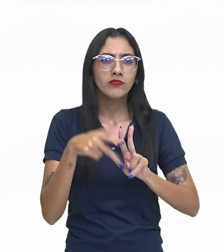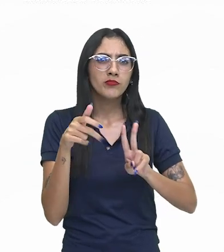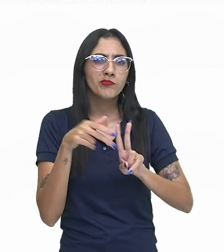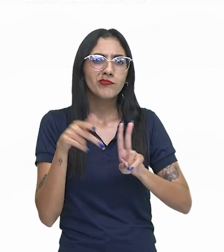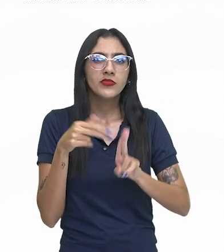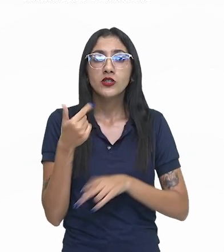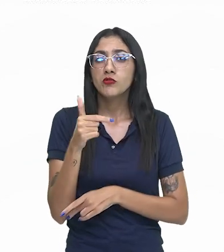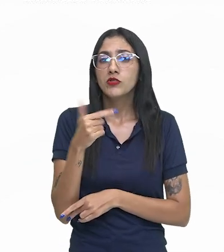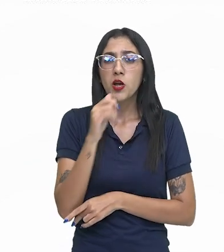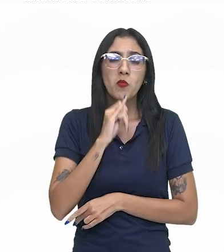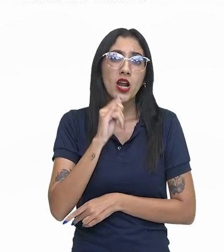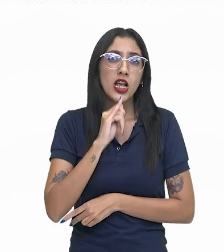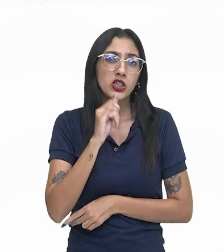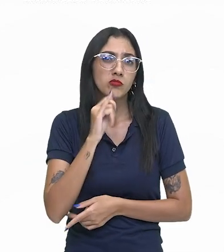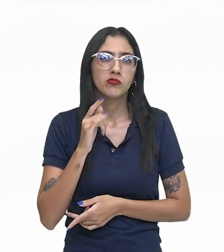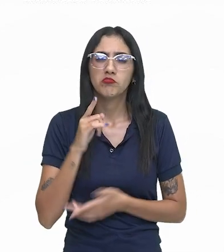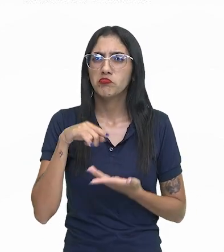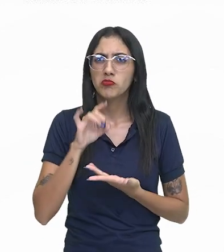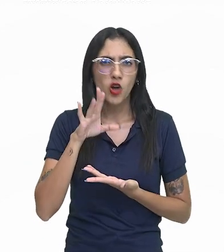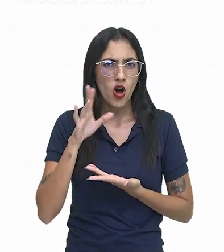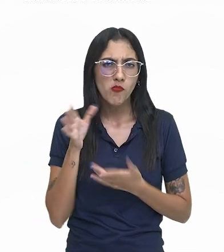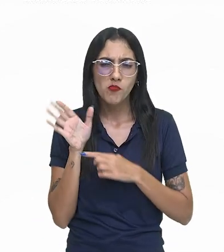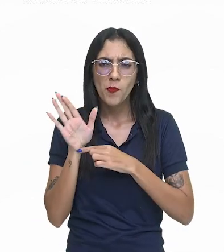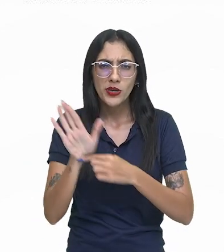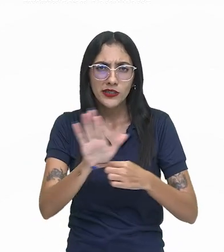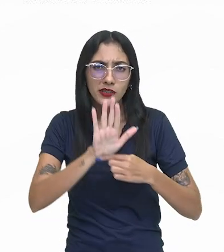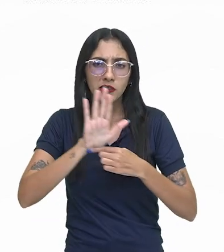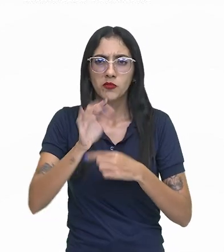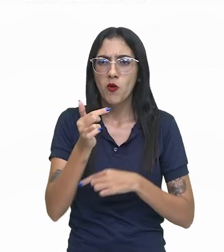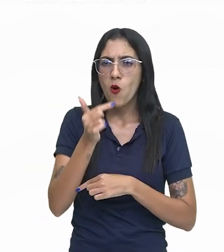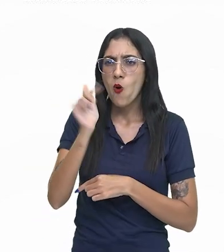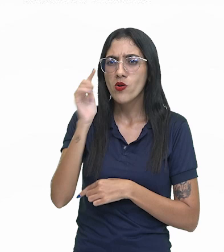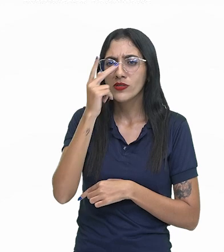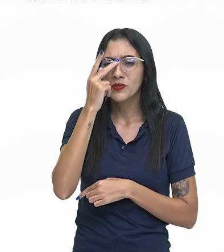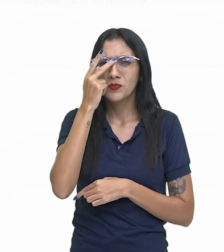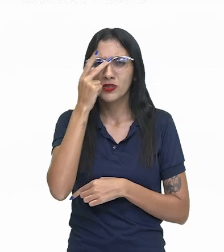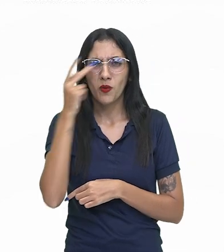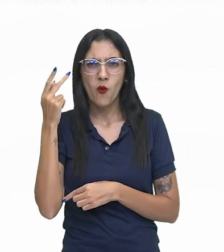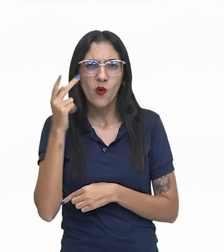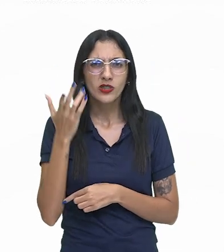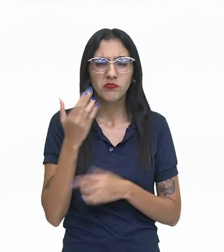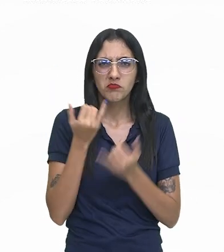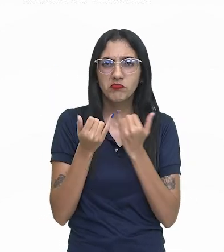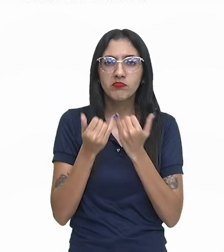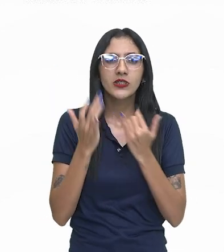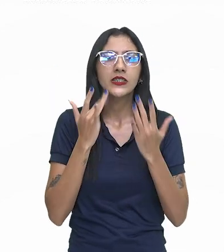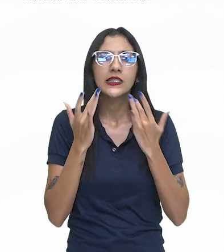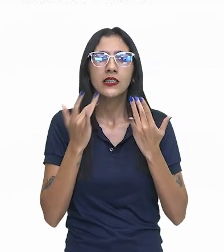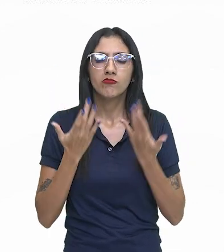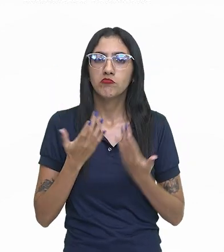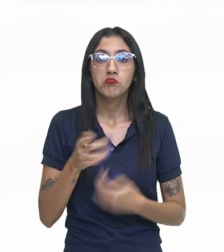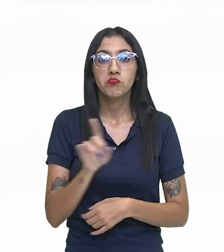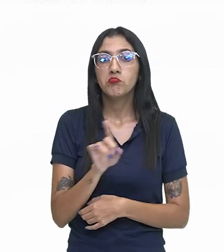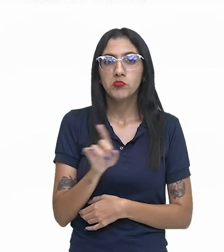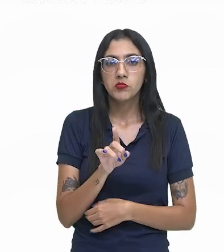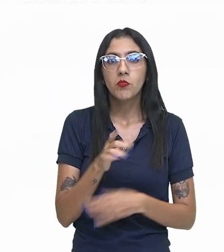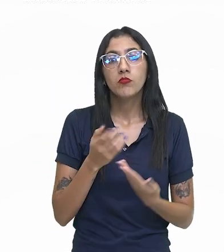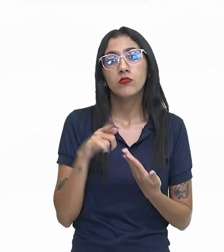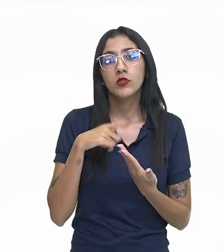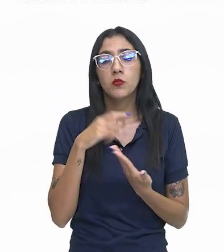se apresentar para outras pessoas, como no espetáculo cênico. Esta dança está sempre ligada a